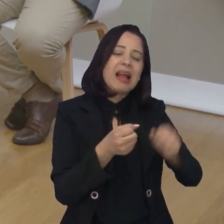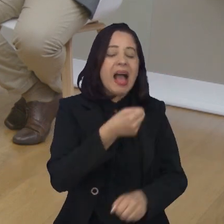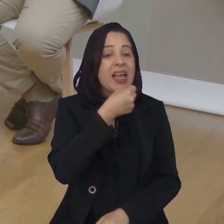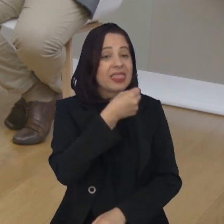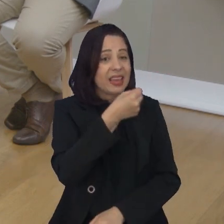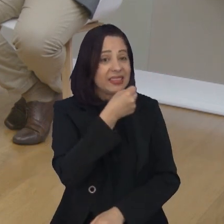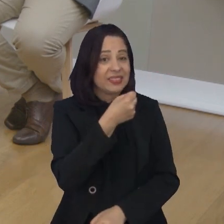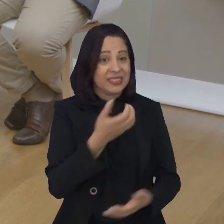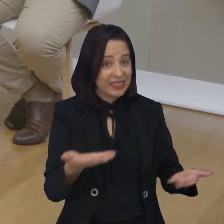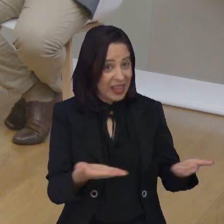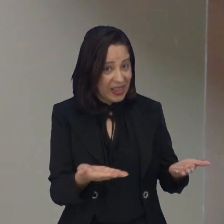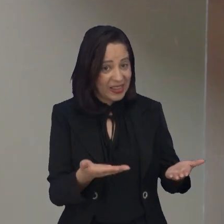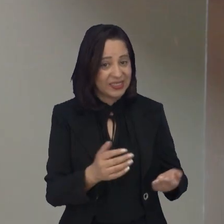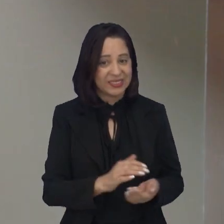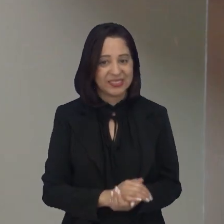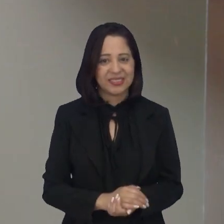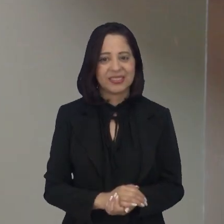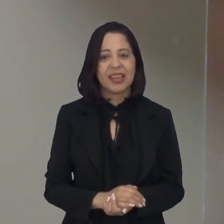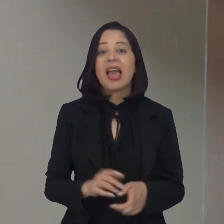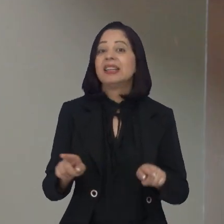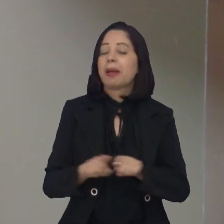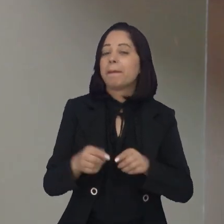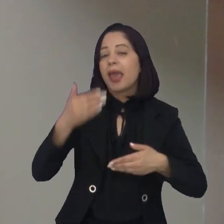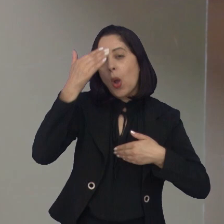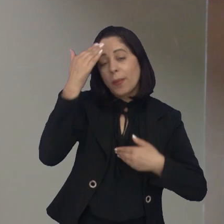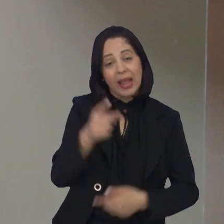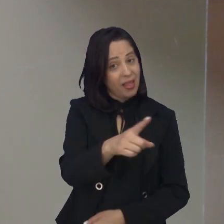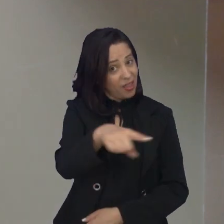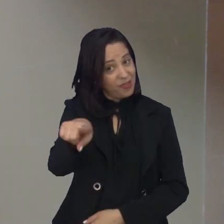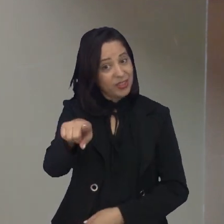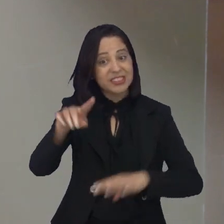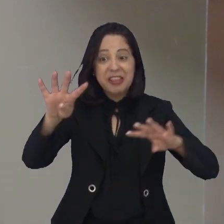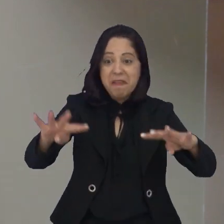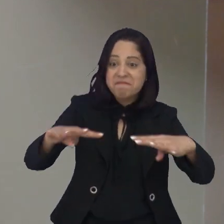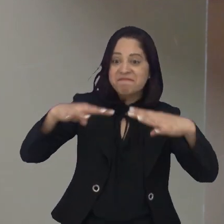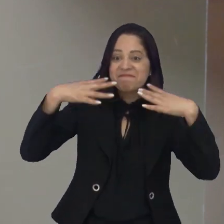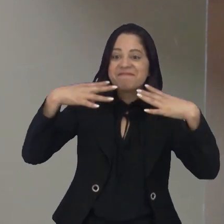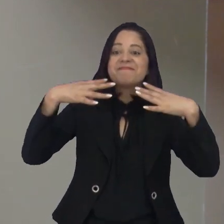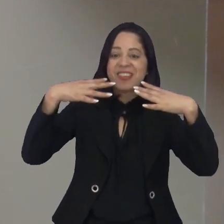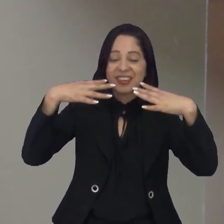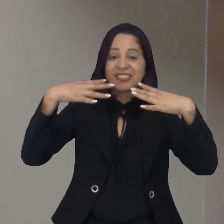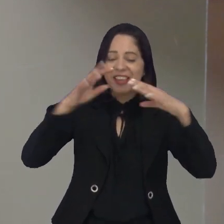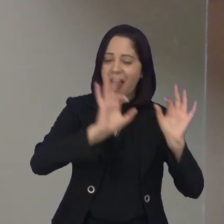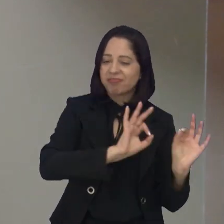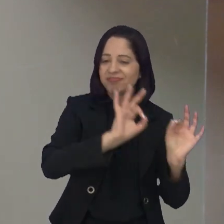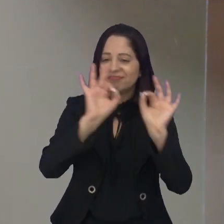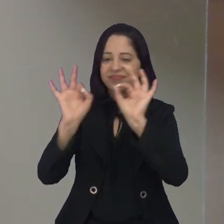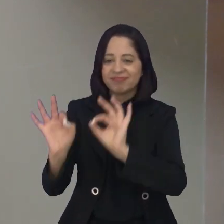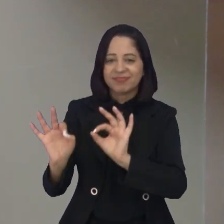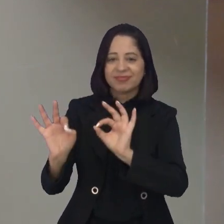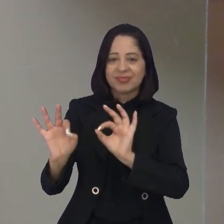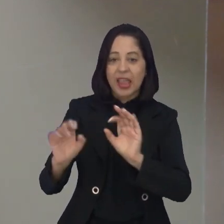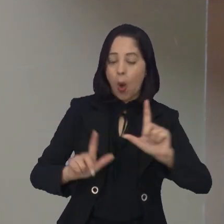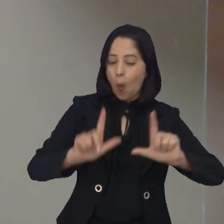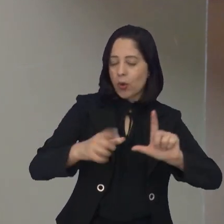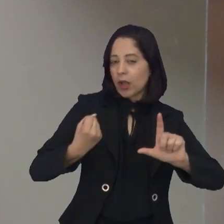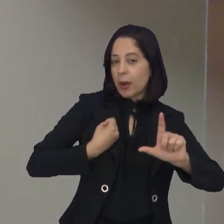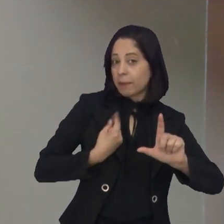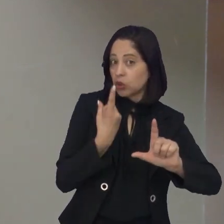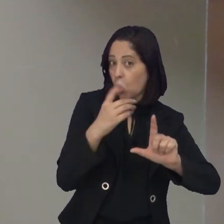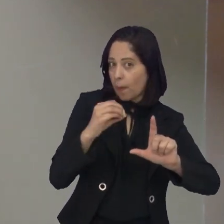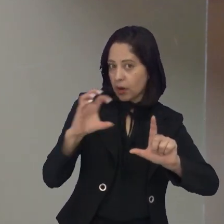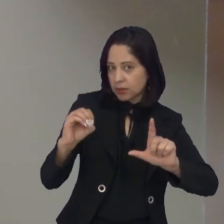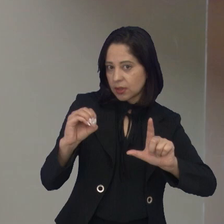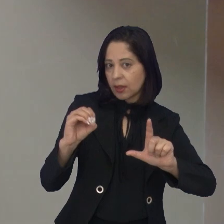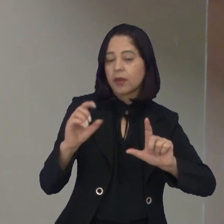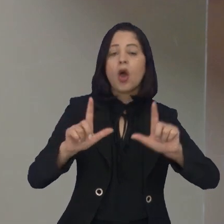Foi incrível. Obrigada também você por participar aqui com a gente desse programa de número 100. Eu